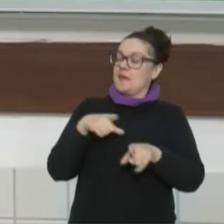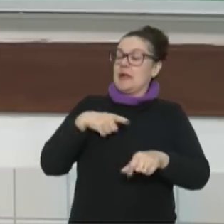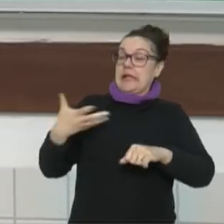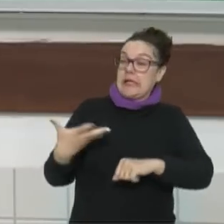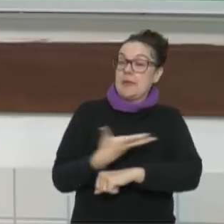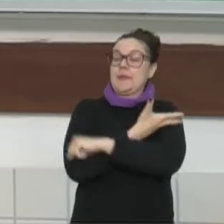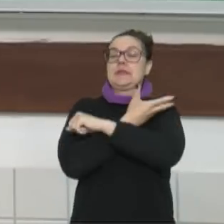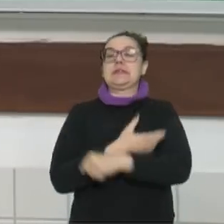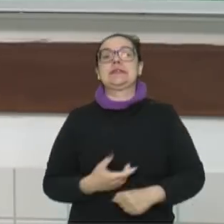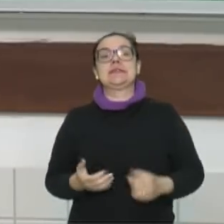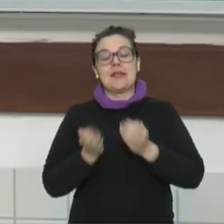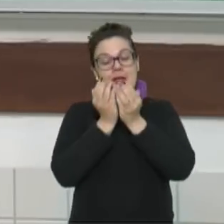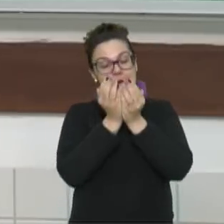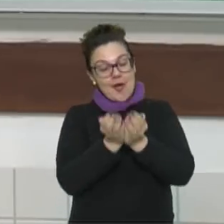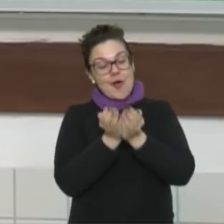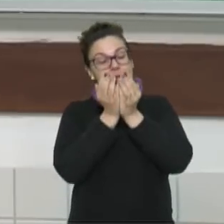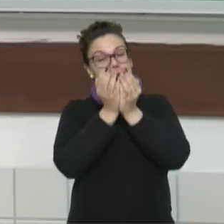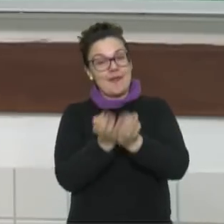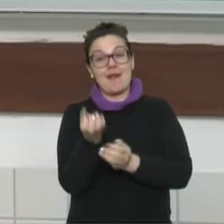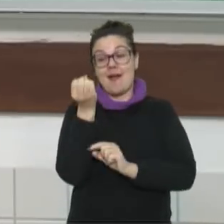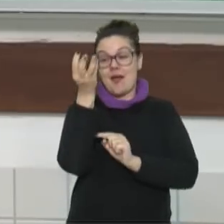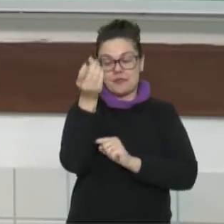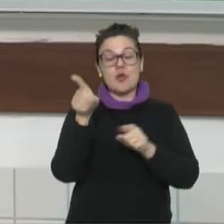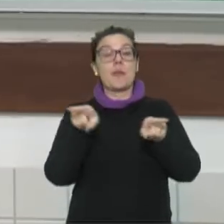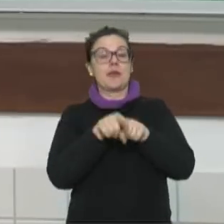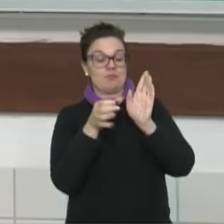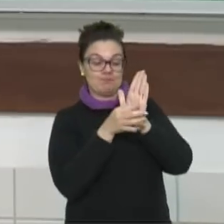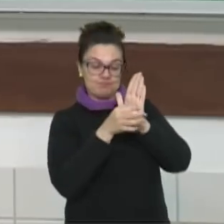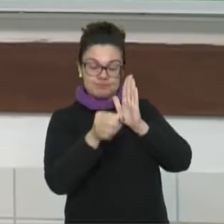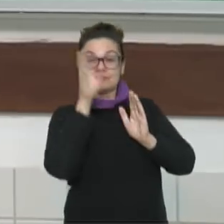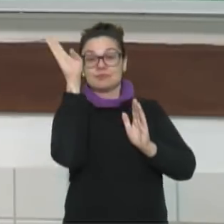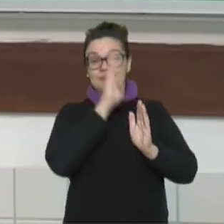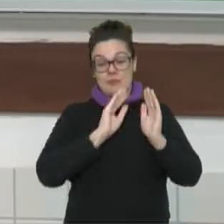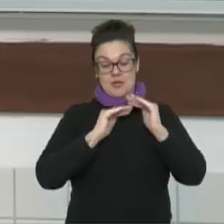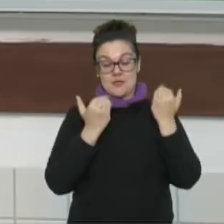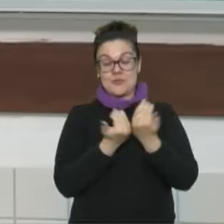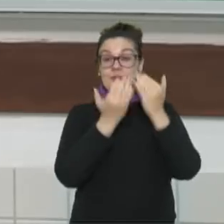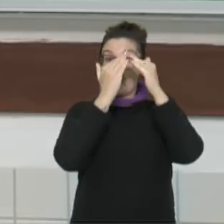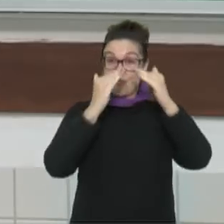pensar, de navegar, mas também tem uma dura crítica ao nosso Brasil colônia.